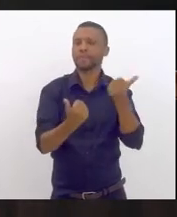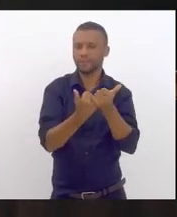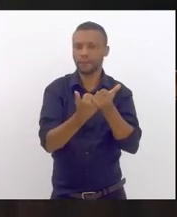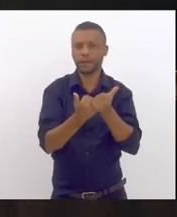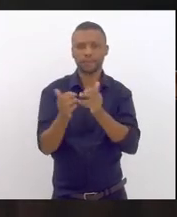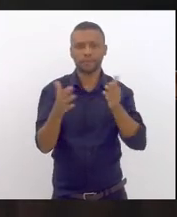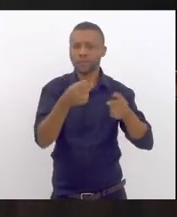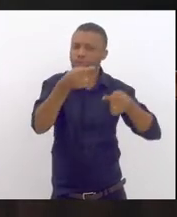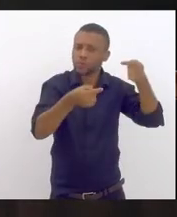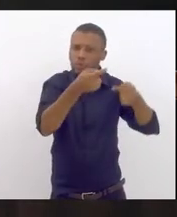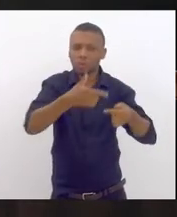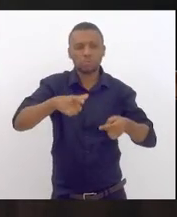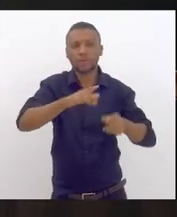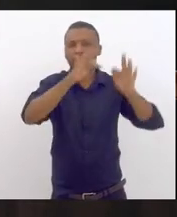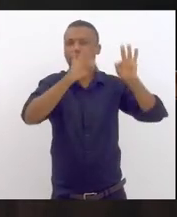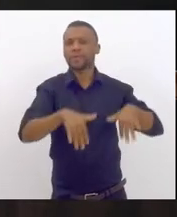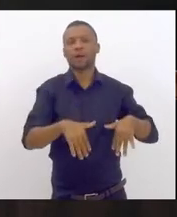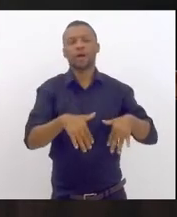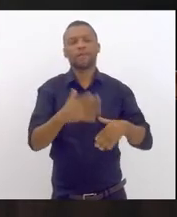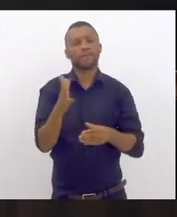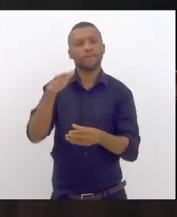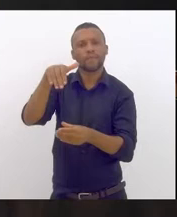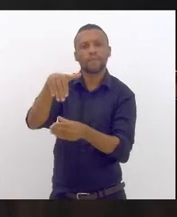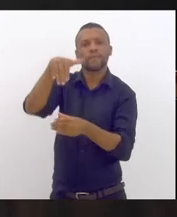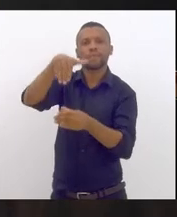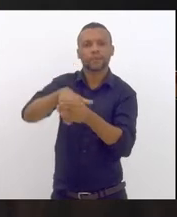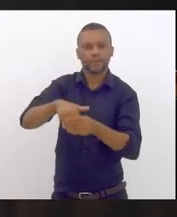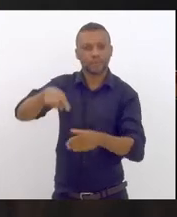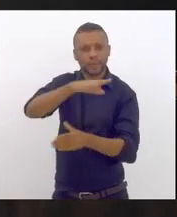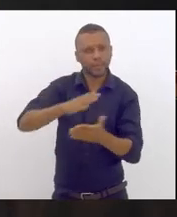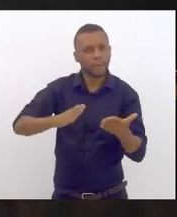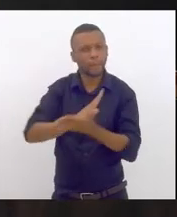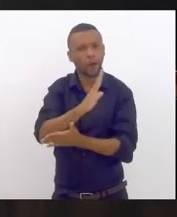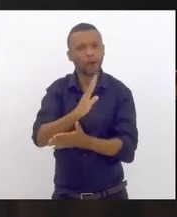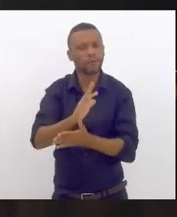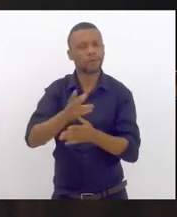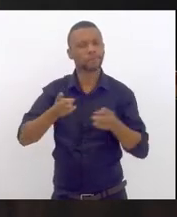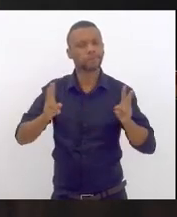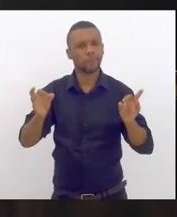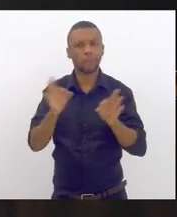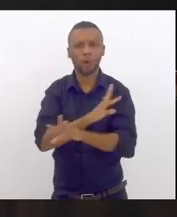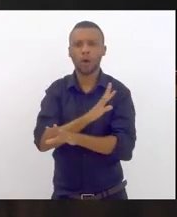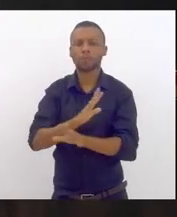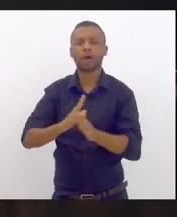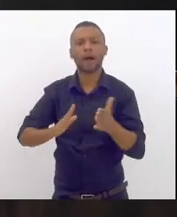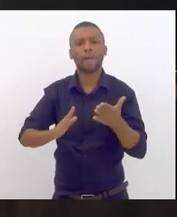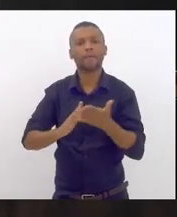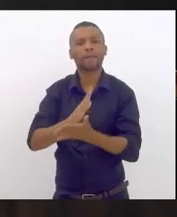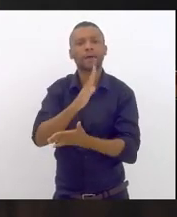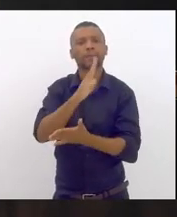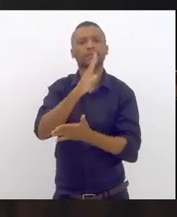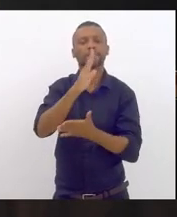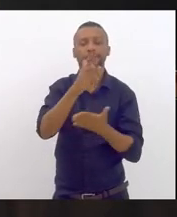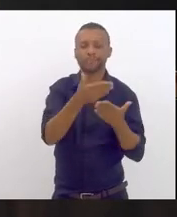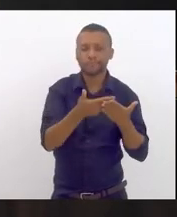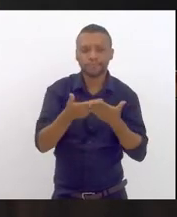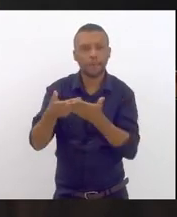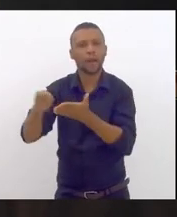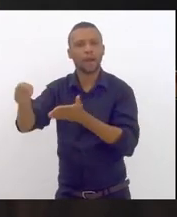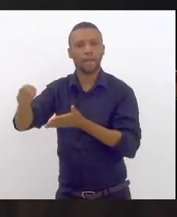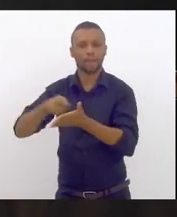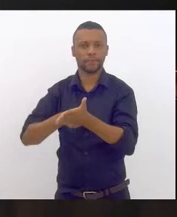não havendo o que queira discutir, encerrada a discussão, em votação. Senhores que aprovam, permaneçam como estão. Aprovado, vai à